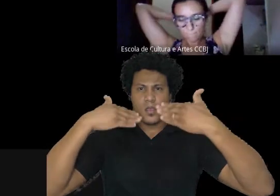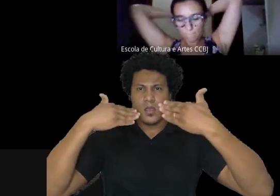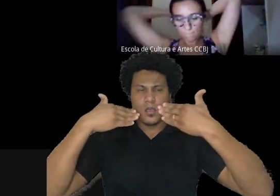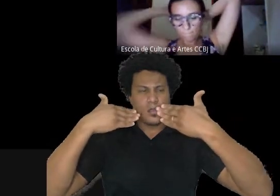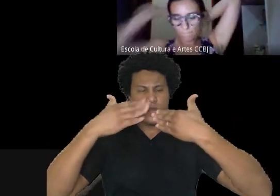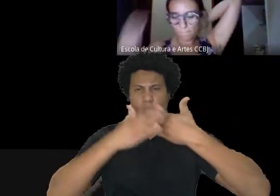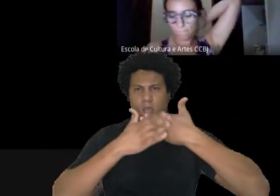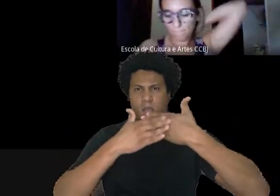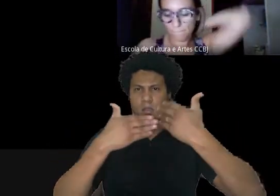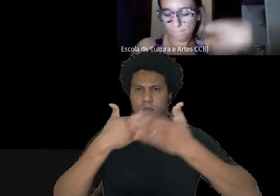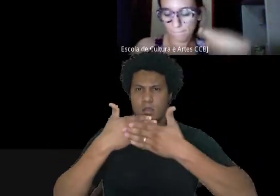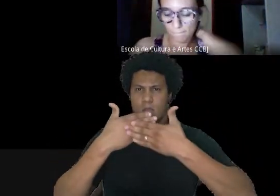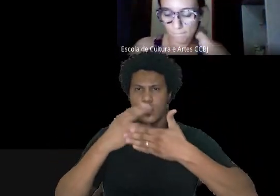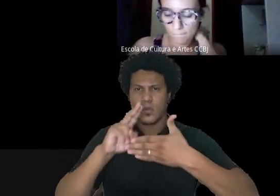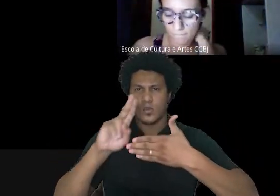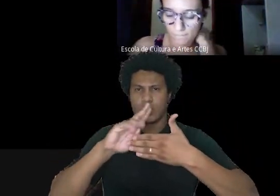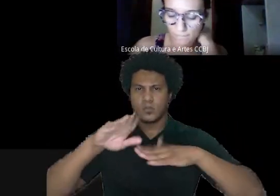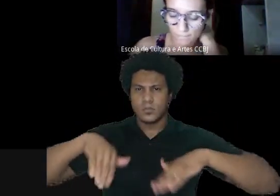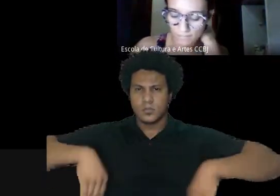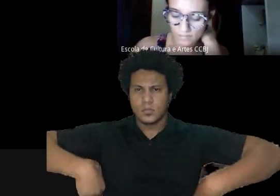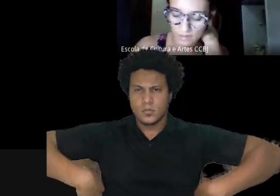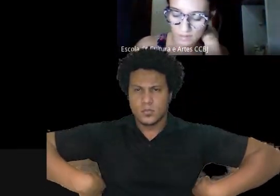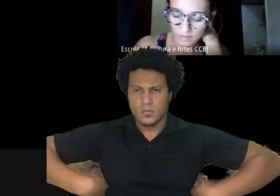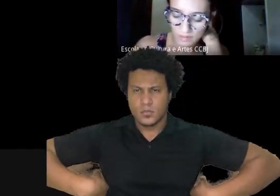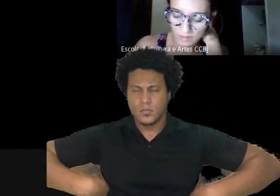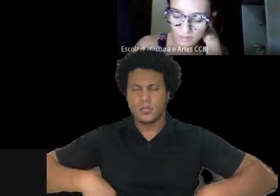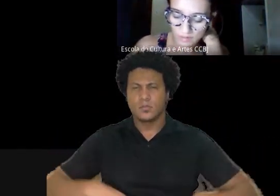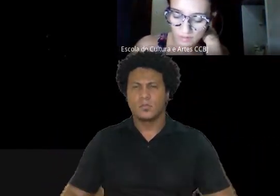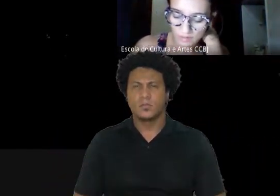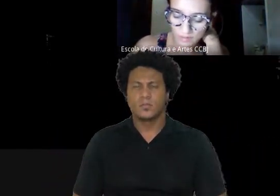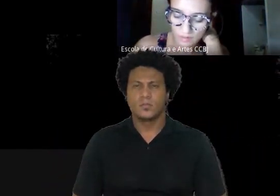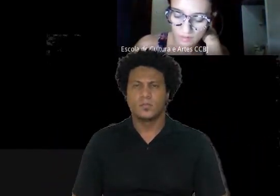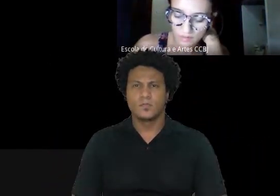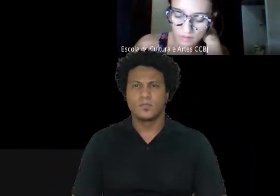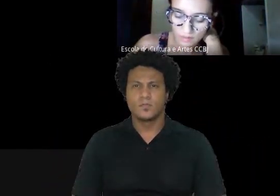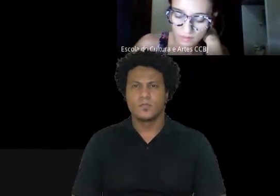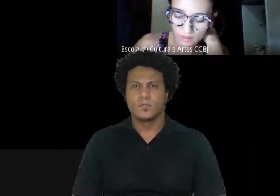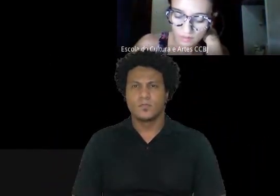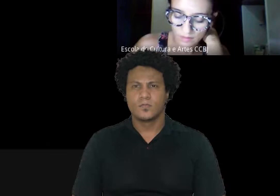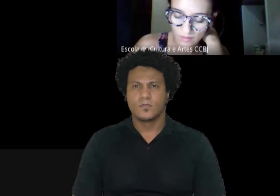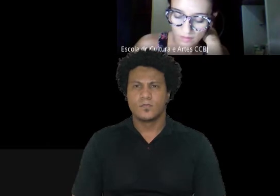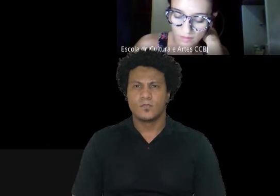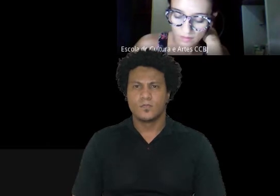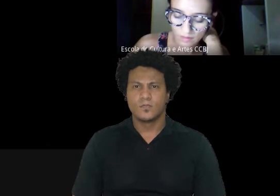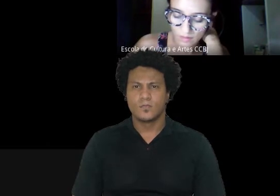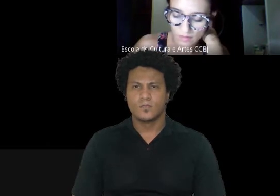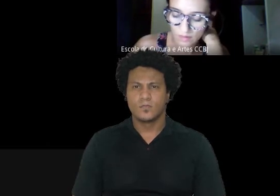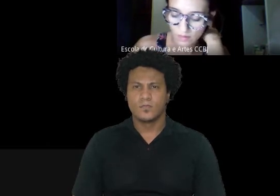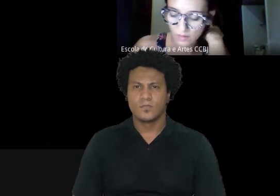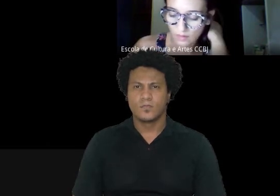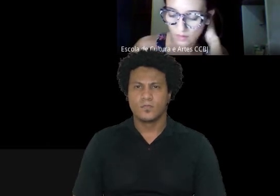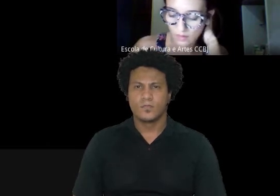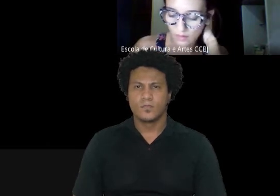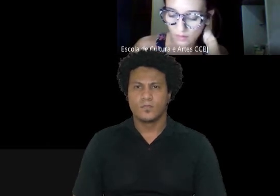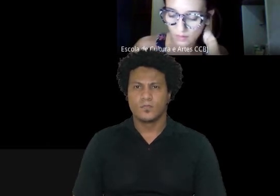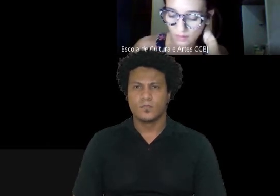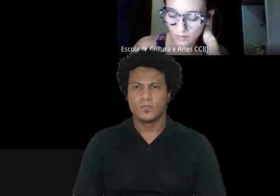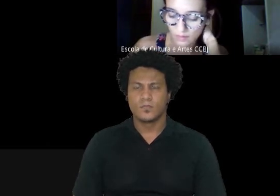flexionam os cotovelos e com as costas das mãos esfregam os olhos.